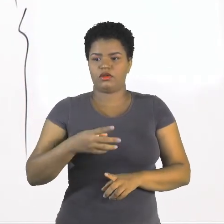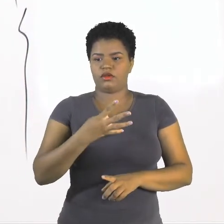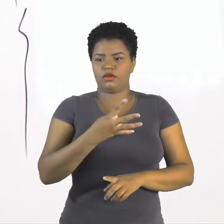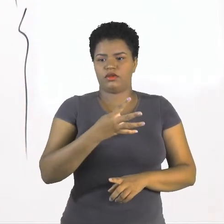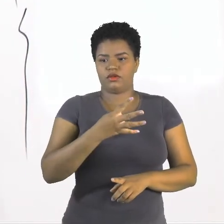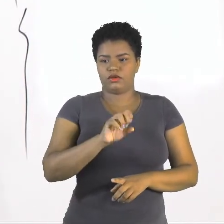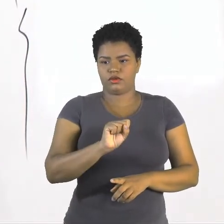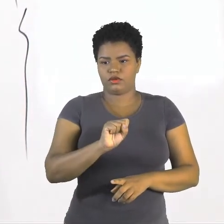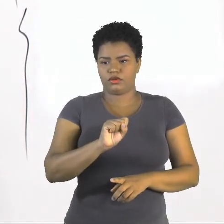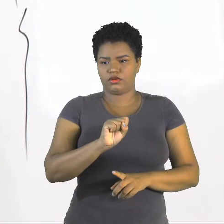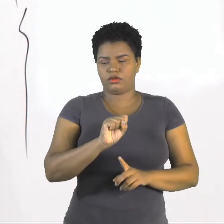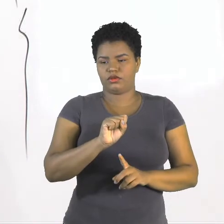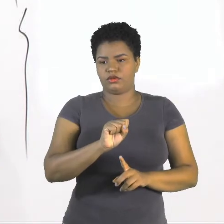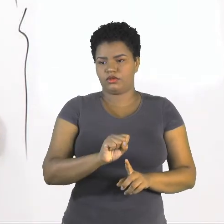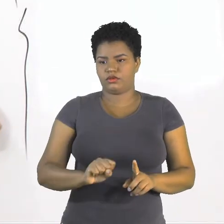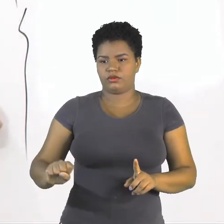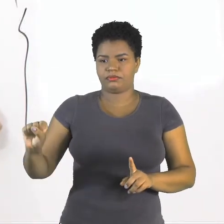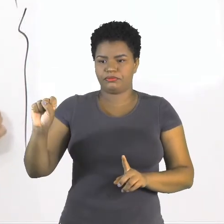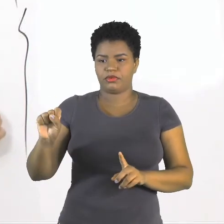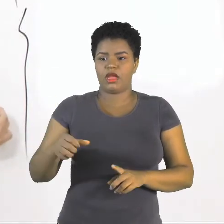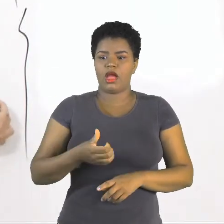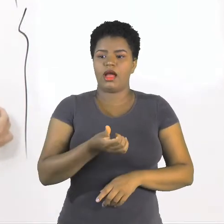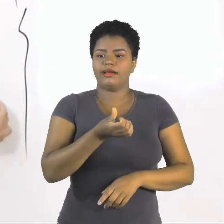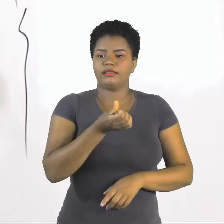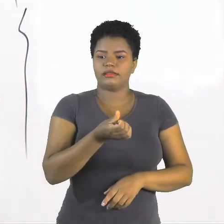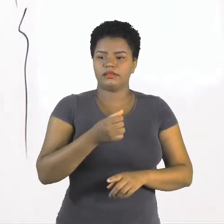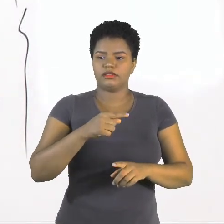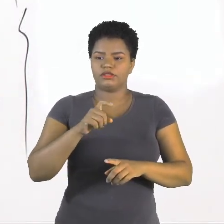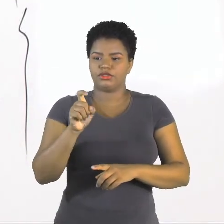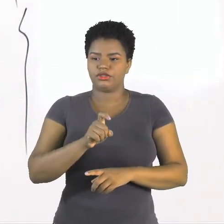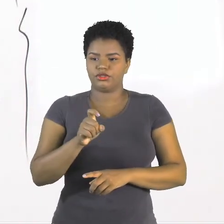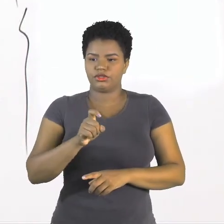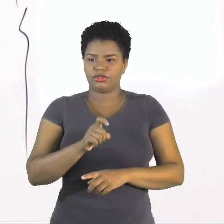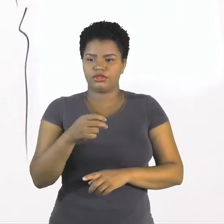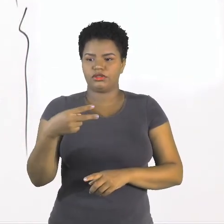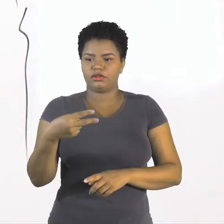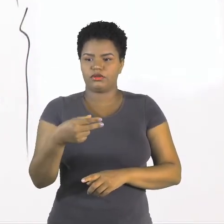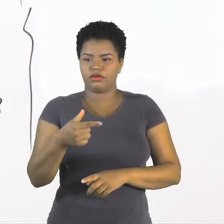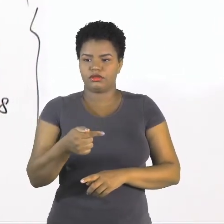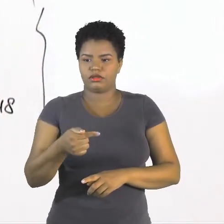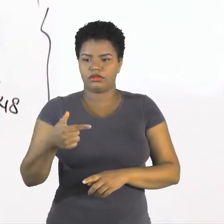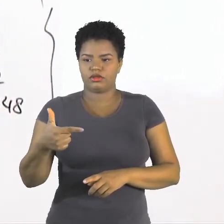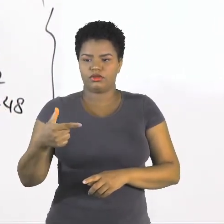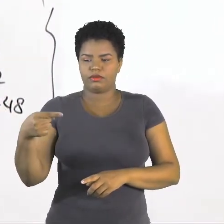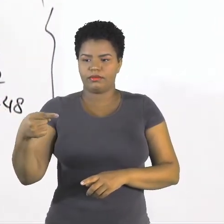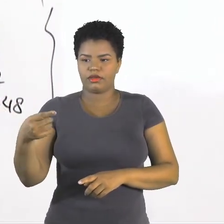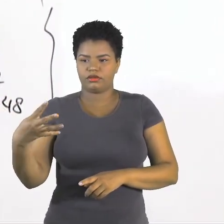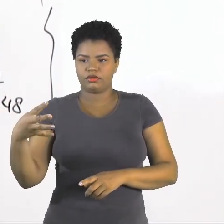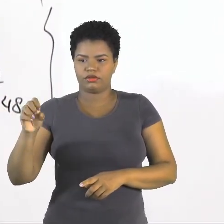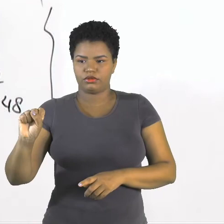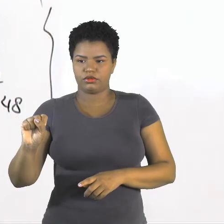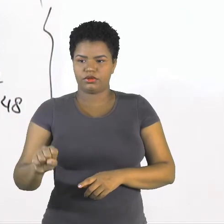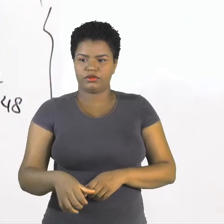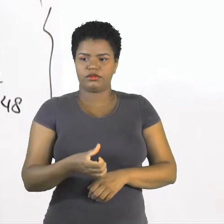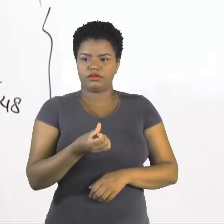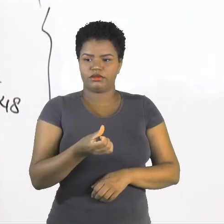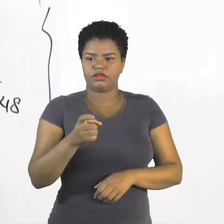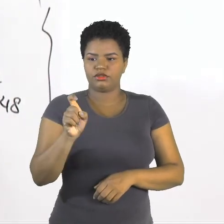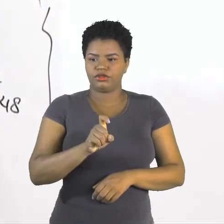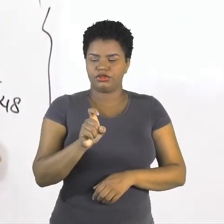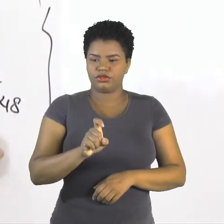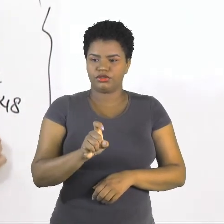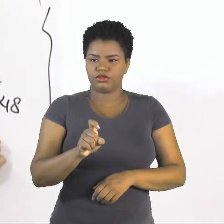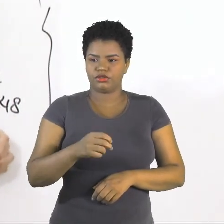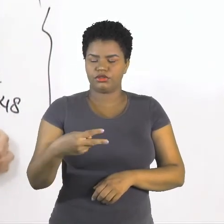tenho 6x igual a 72 menos 48. Quanto que vai dar? Eu tenho